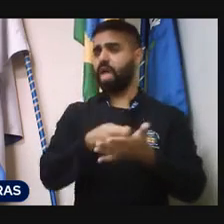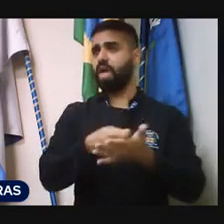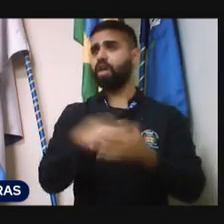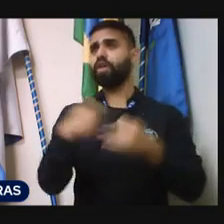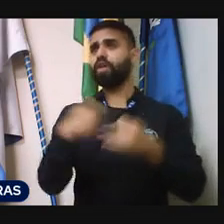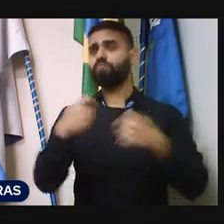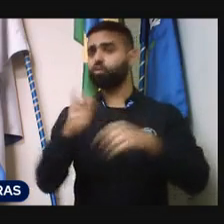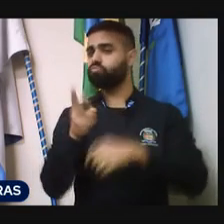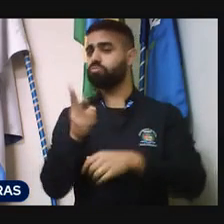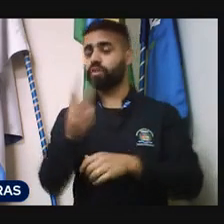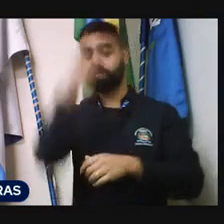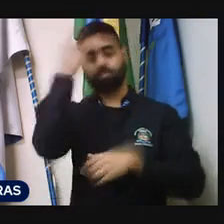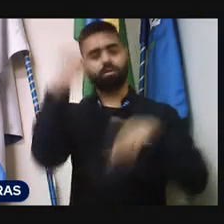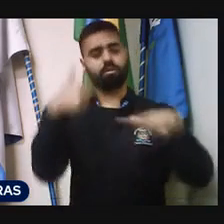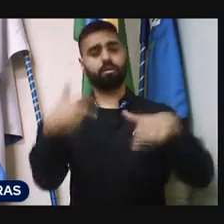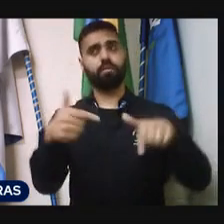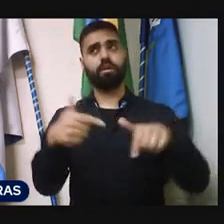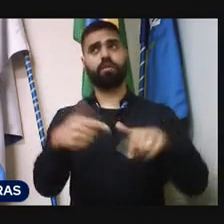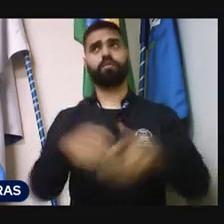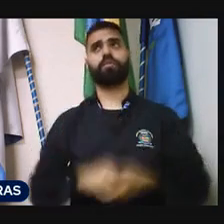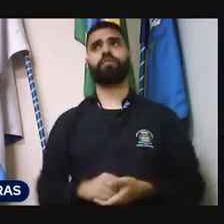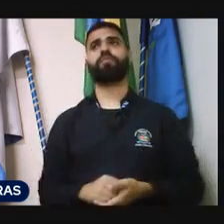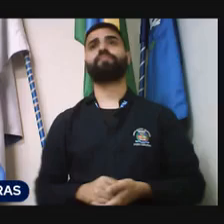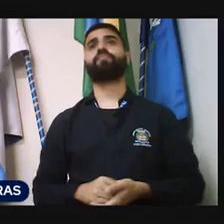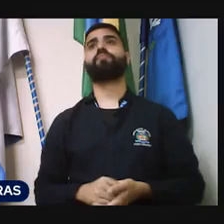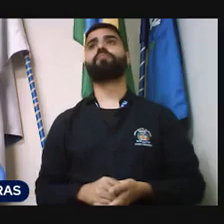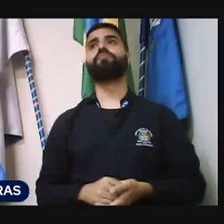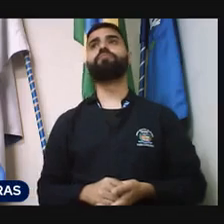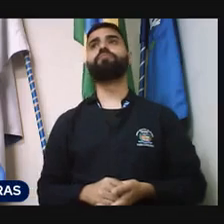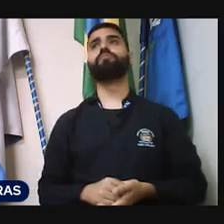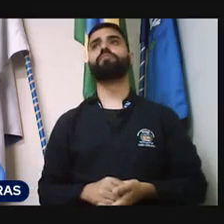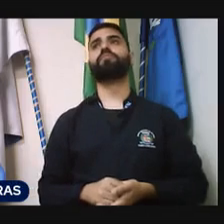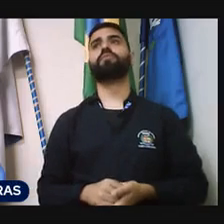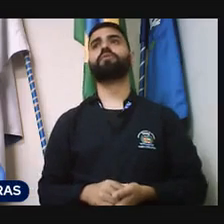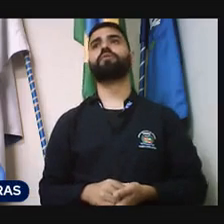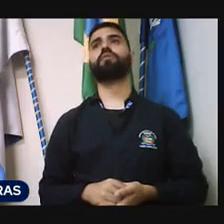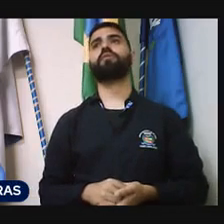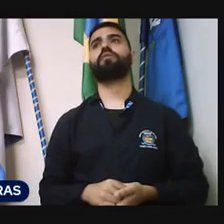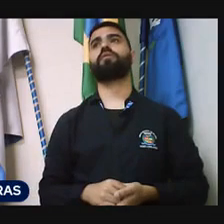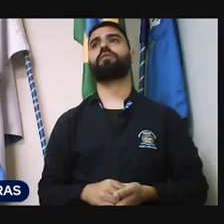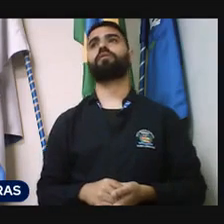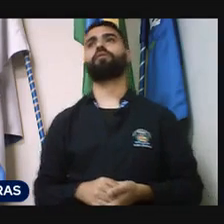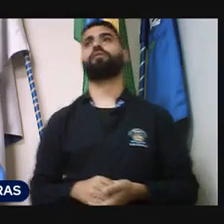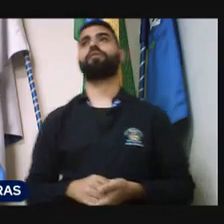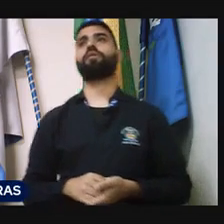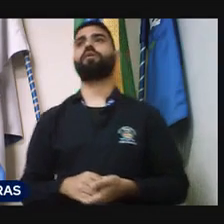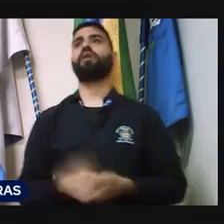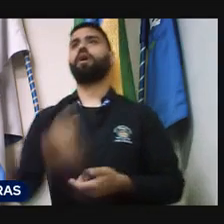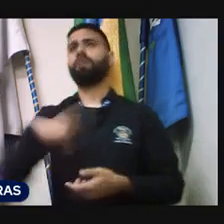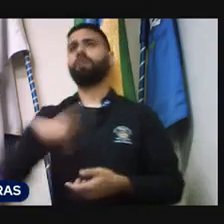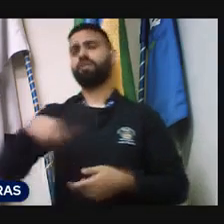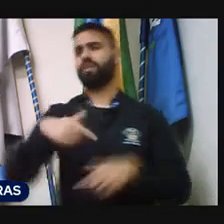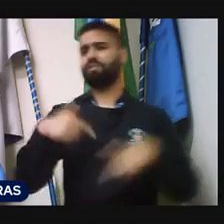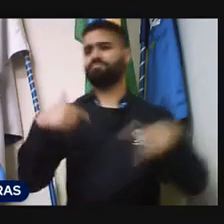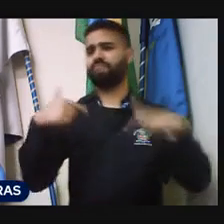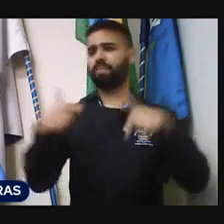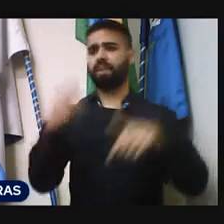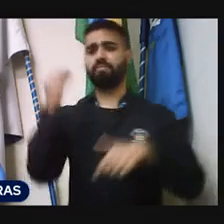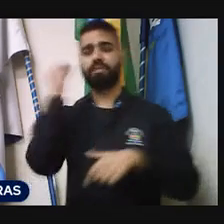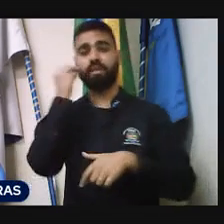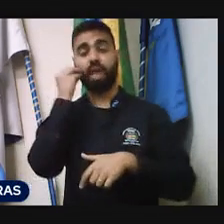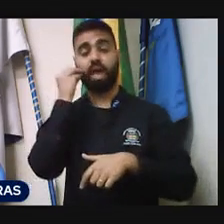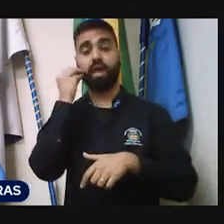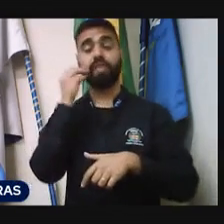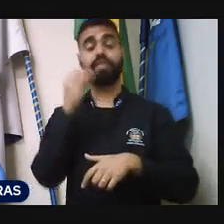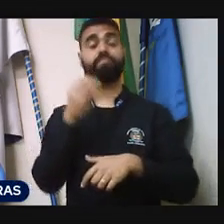tornar e a gente tem que trabalhar né para manter tudo isso que a gente precisa